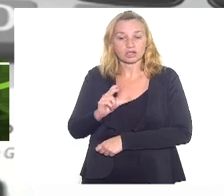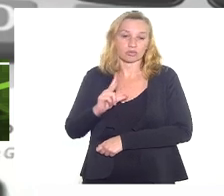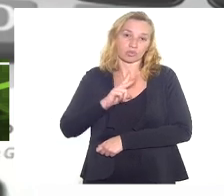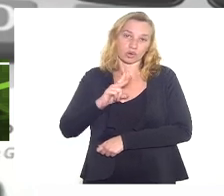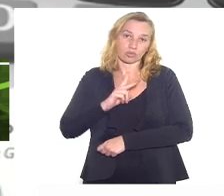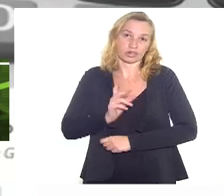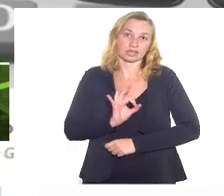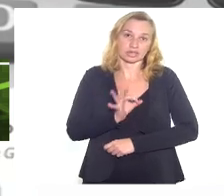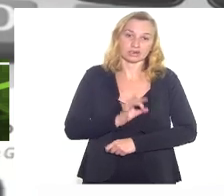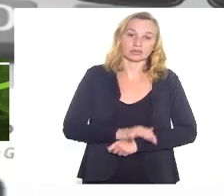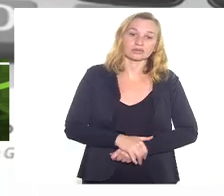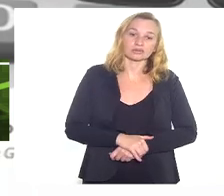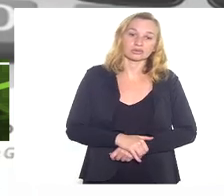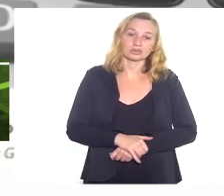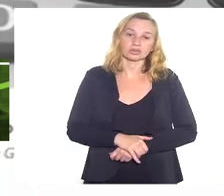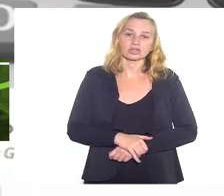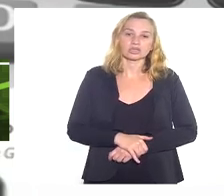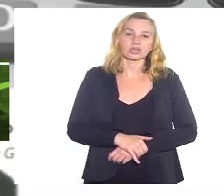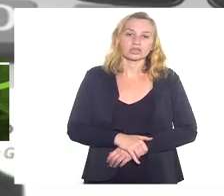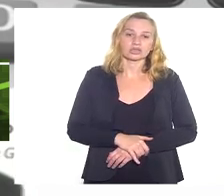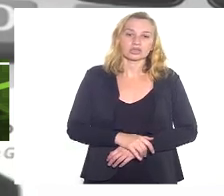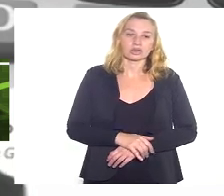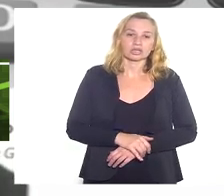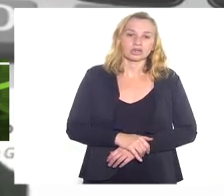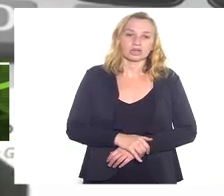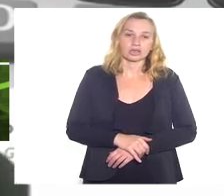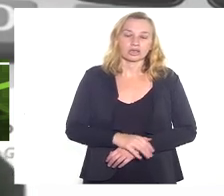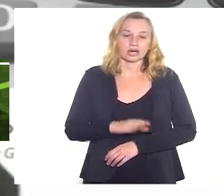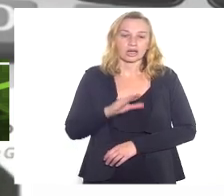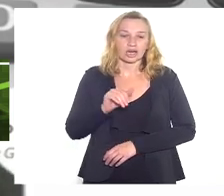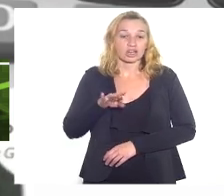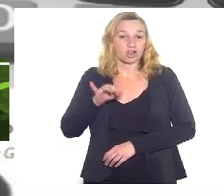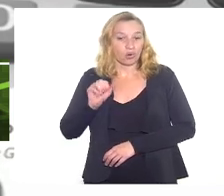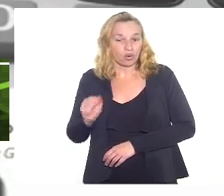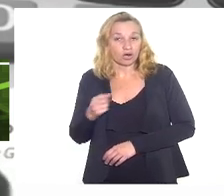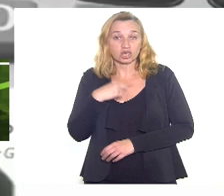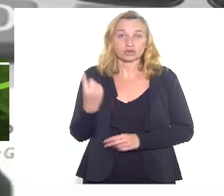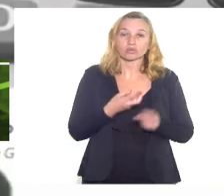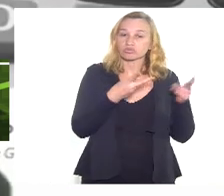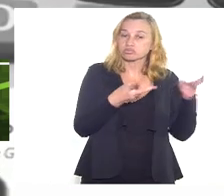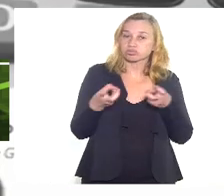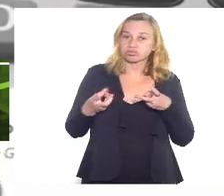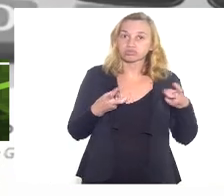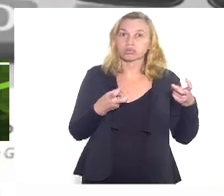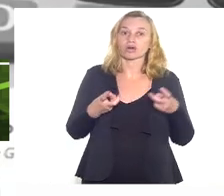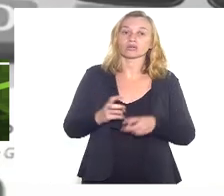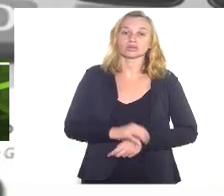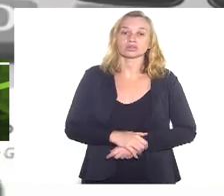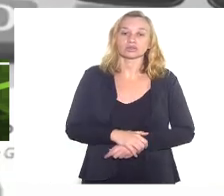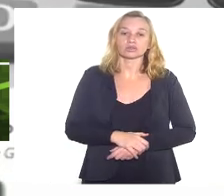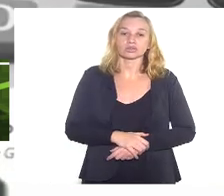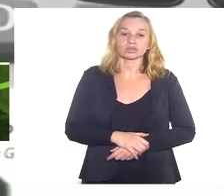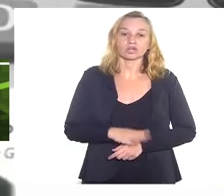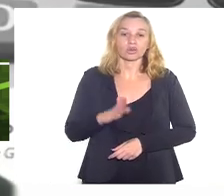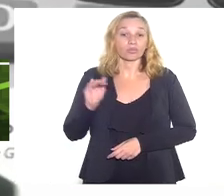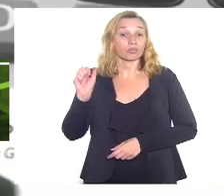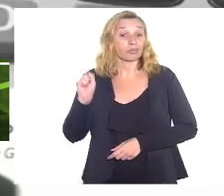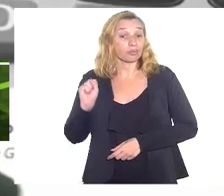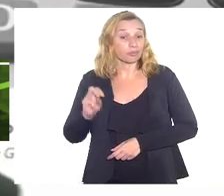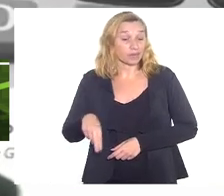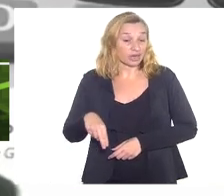próprias. No tocante ao FPSO Carioca, o que nós observamos é que é um bem de